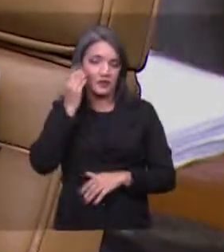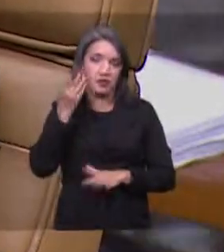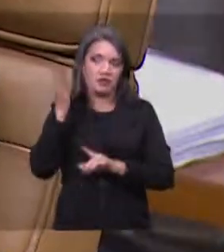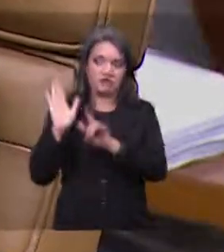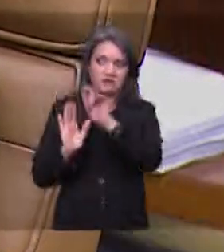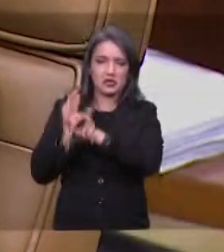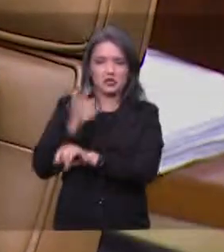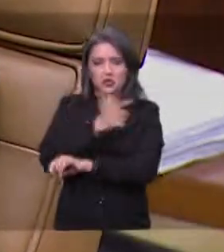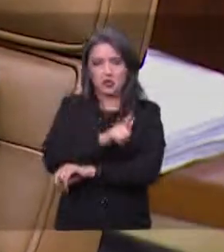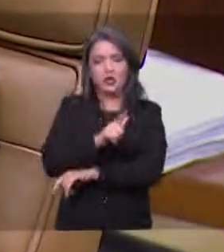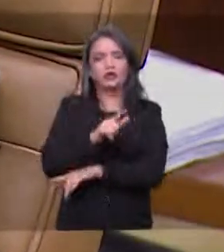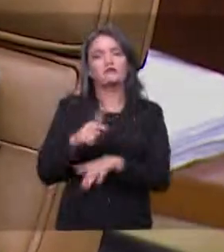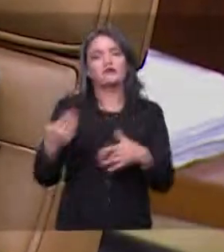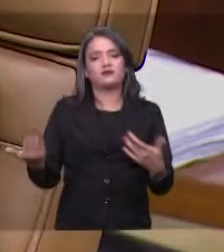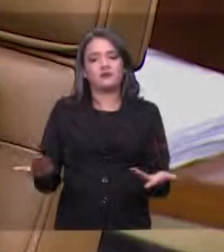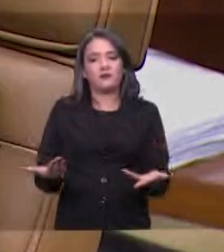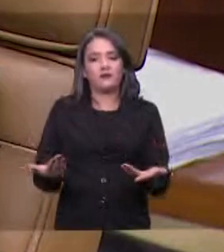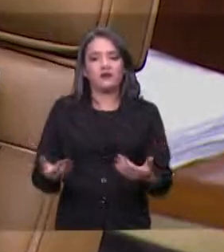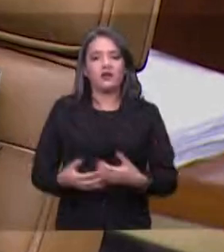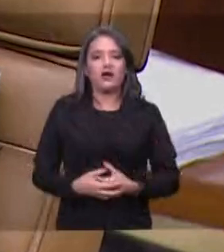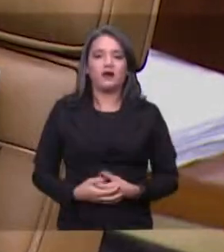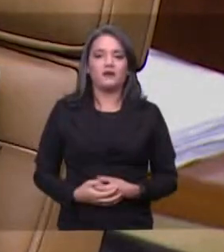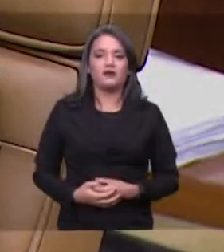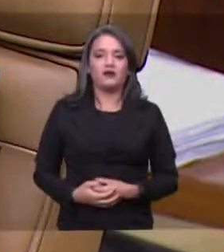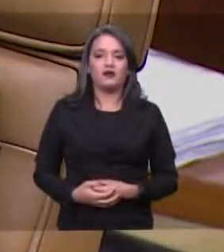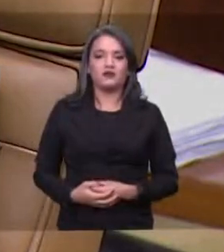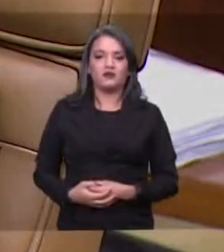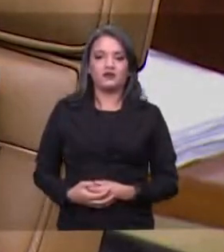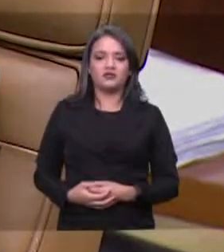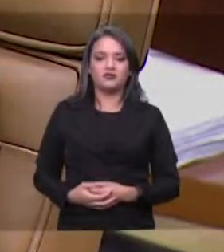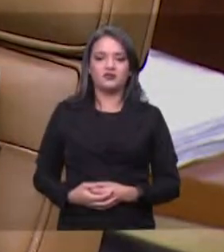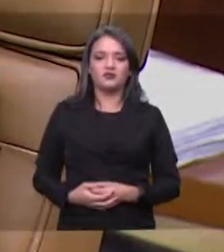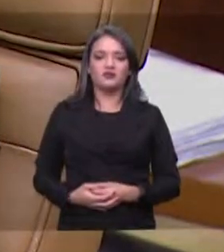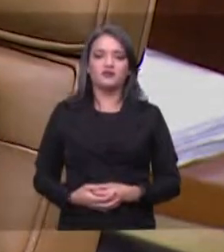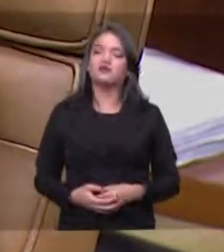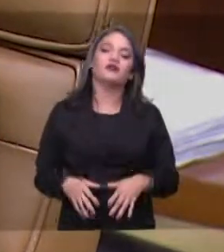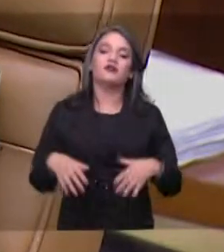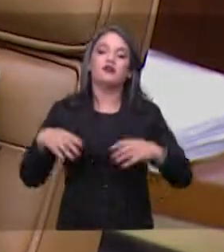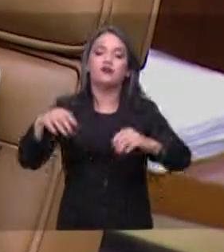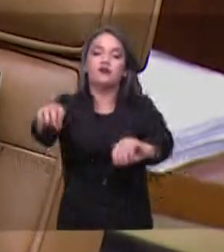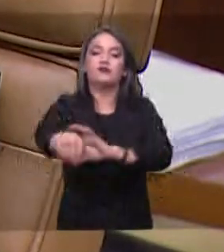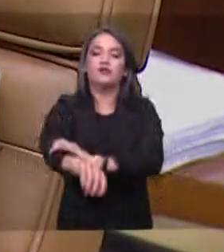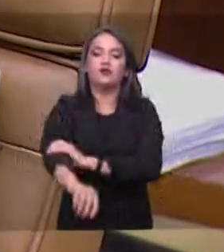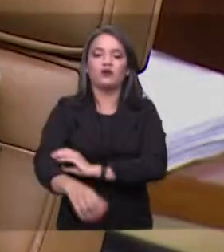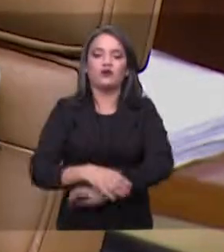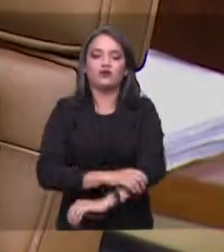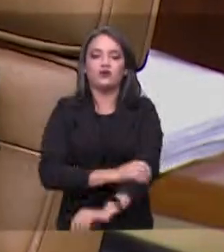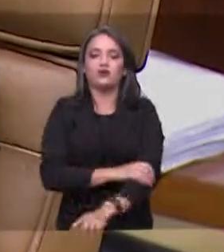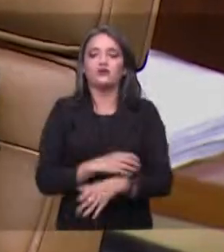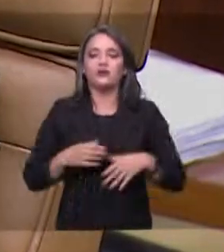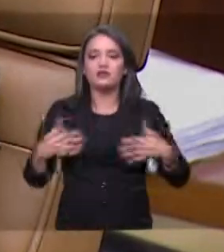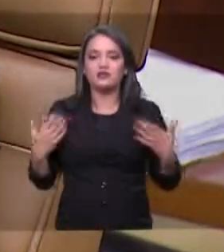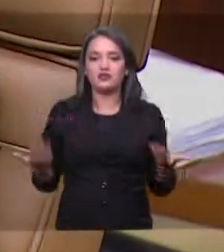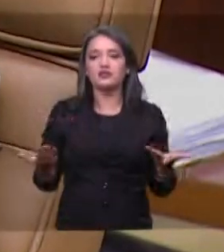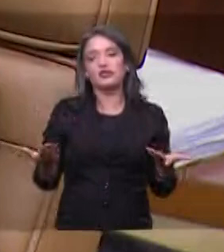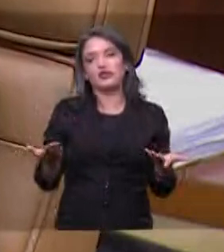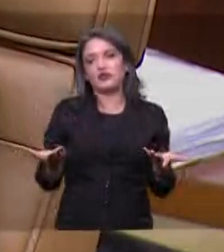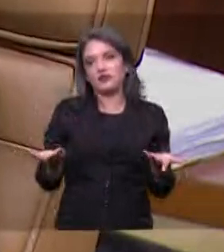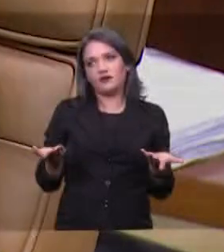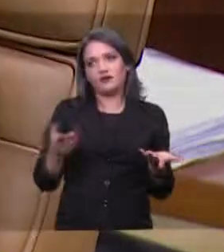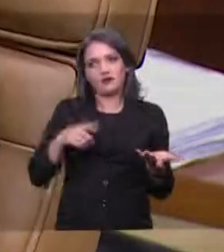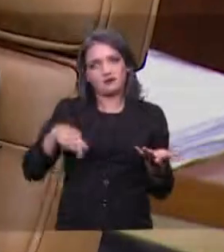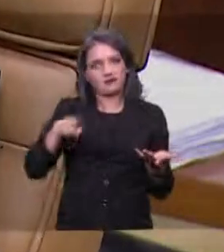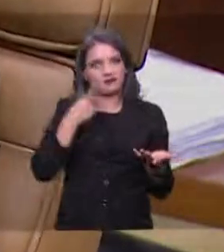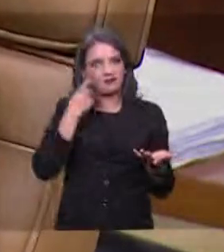acompanhar essa redação do ministro Dias Toffoli, a menos que depois nós, à luz de todas